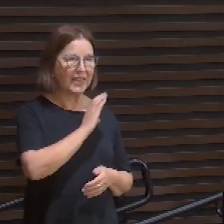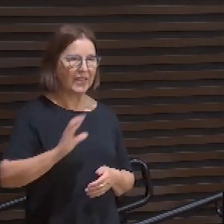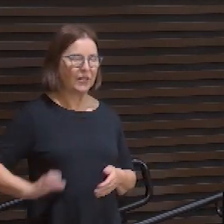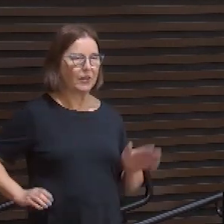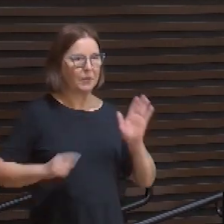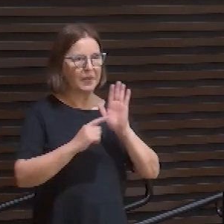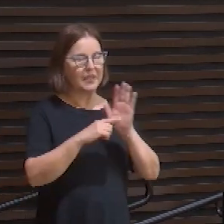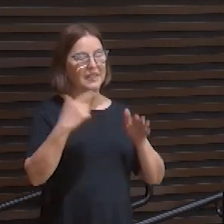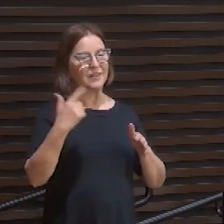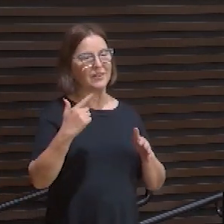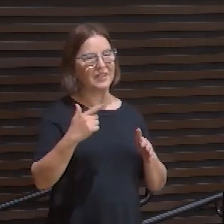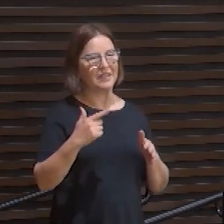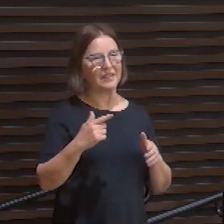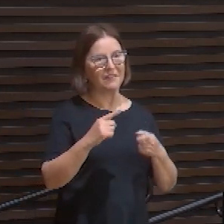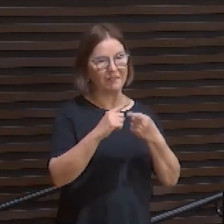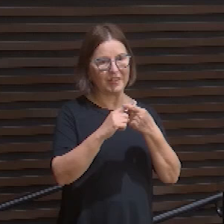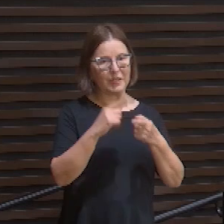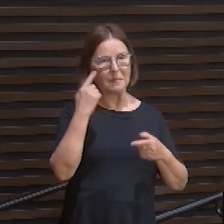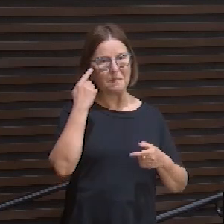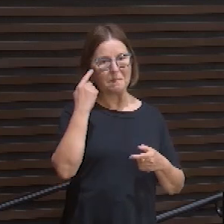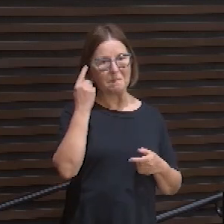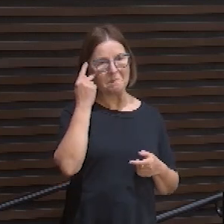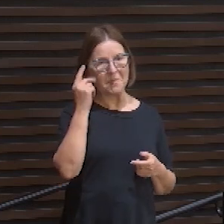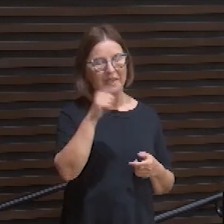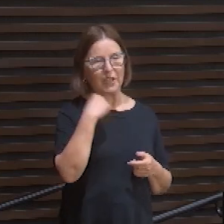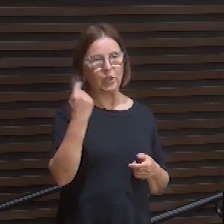vez para nos libertar